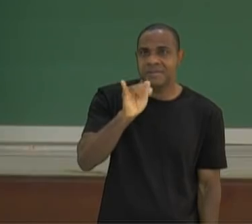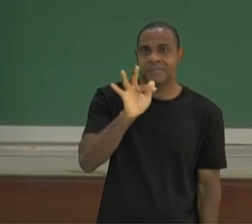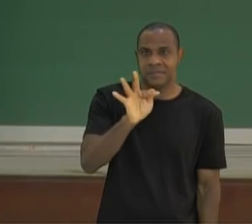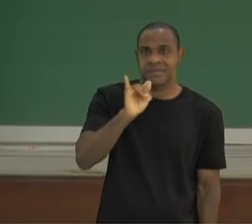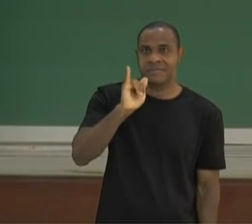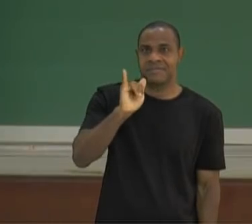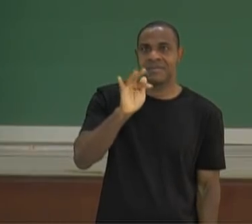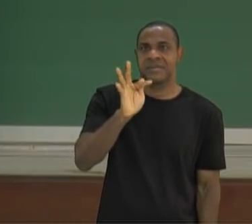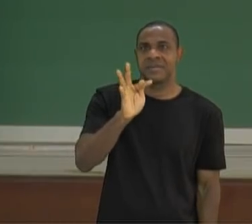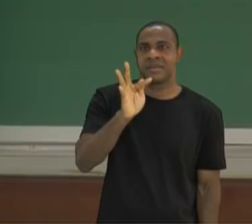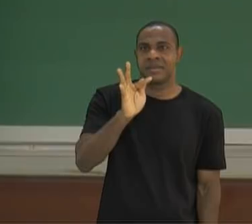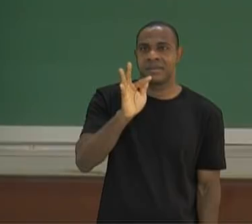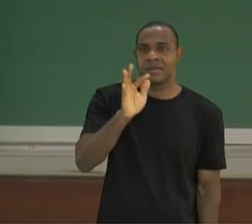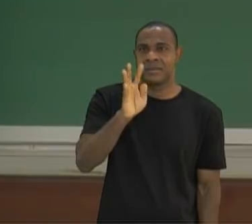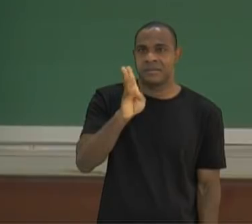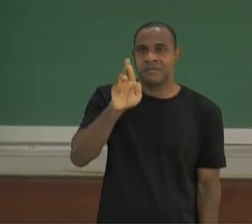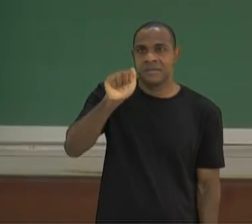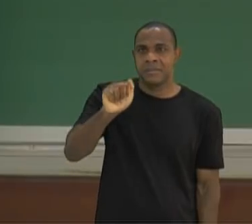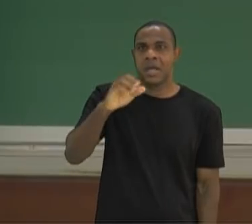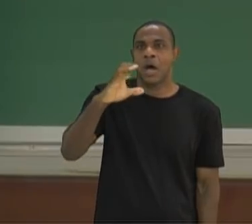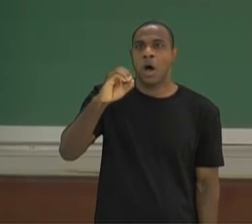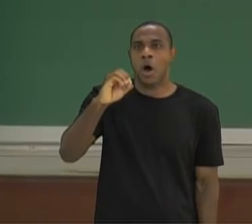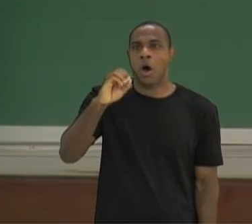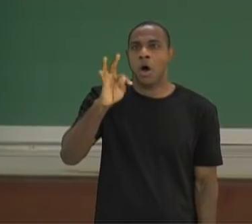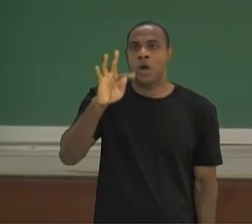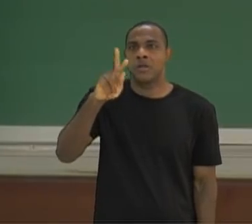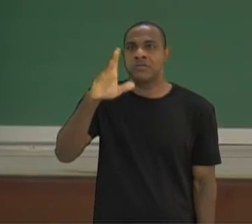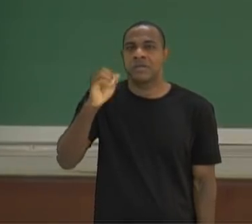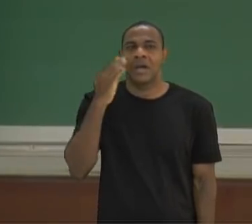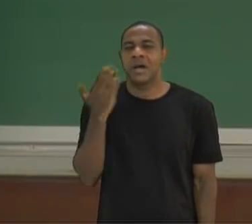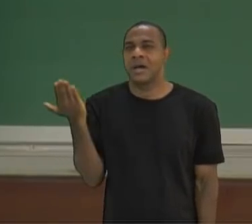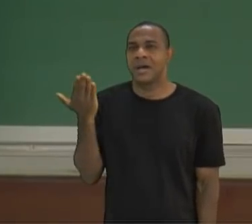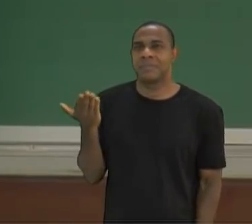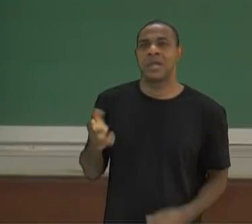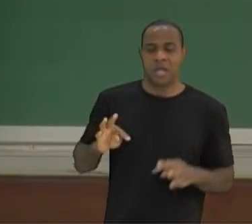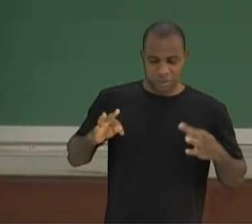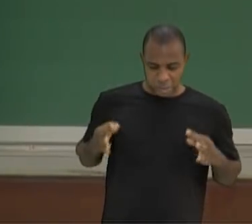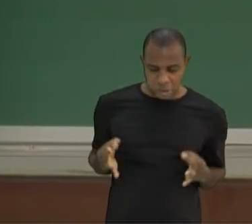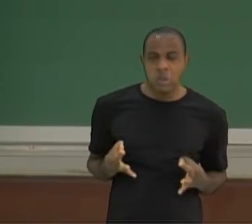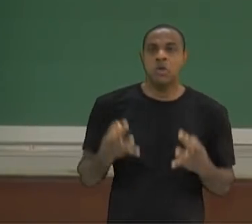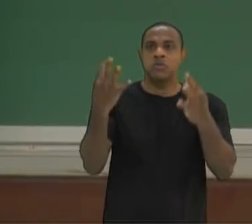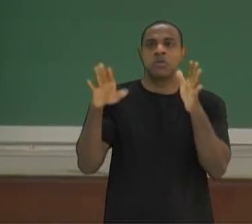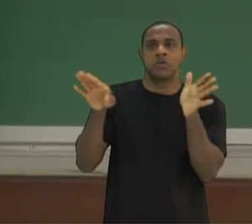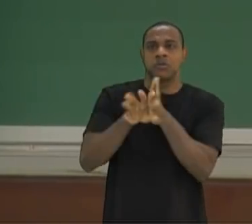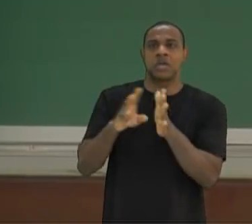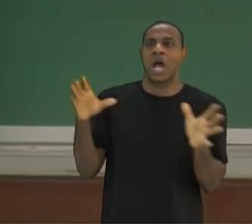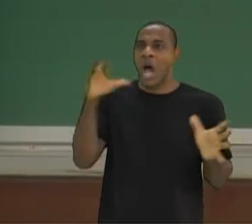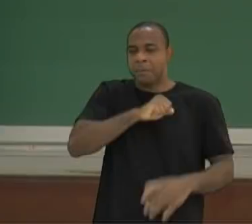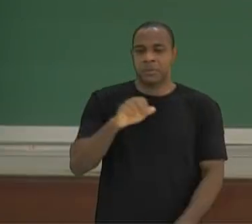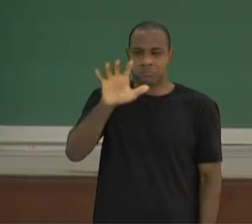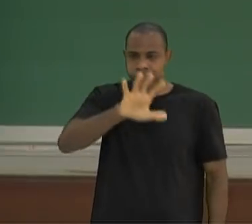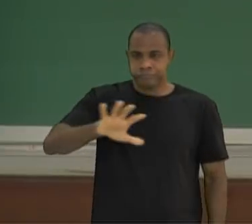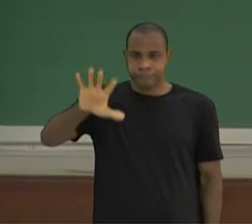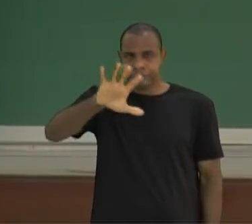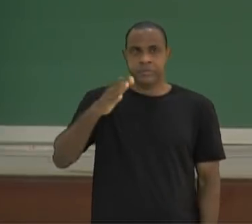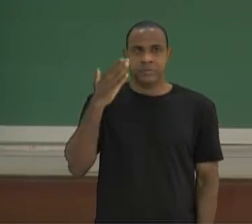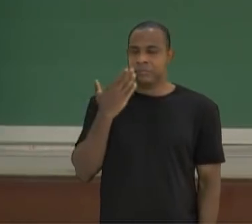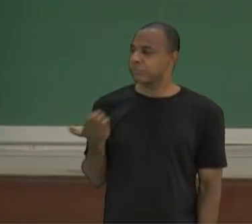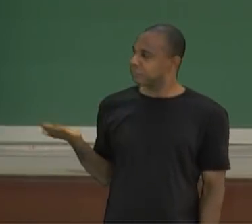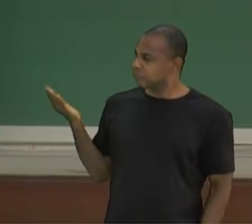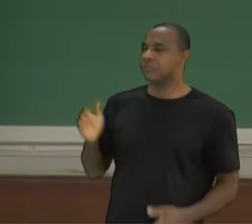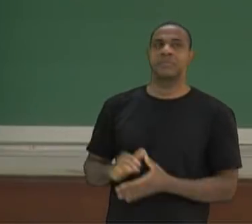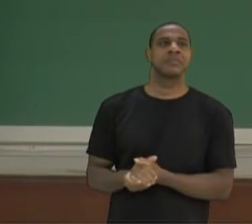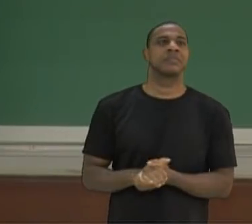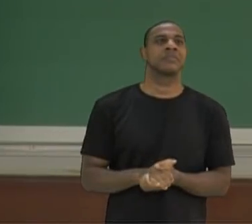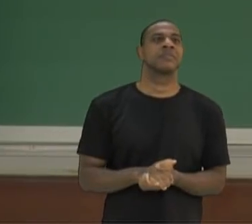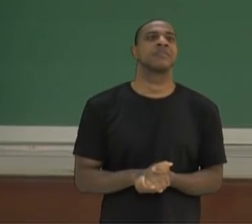chegar à informação com alta tecnologia que se utiliza hoje ali a partir do uso da fibra ótica, certo? Então, para ilustrar um pouquinho isso que